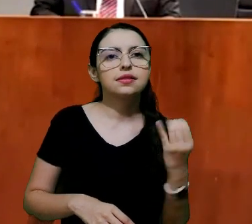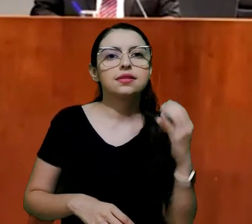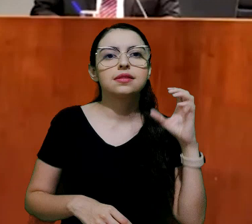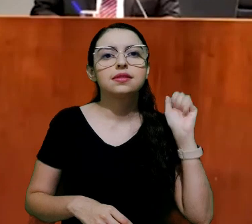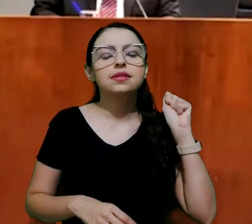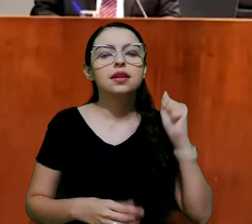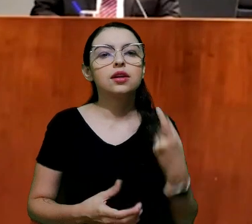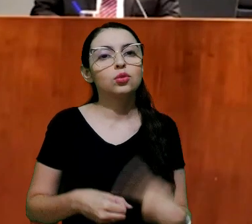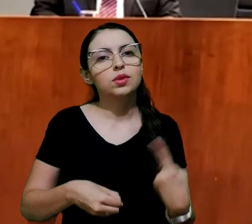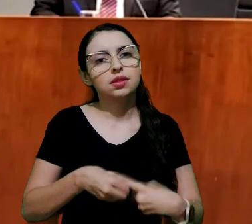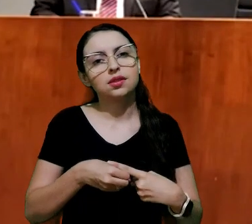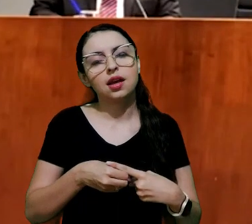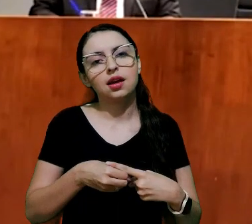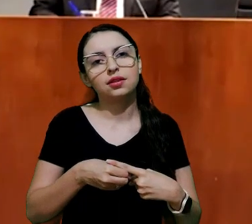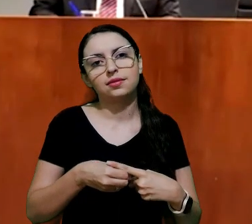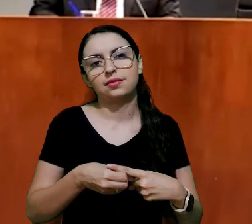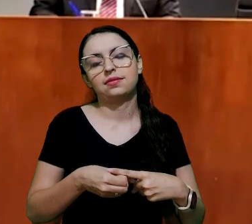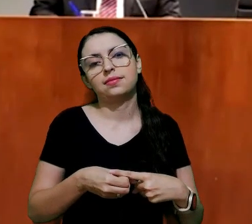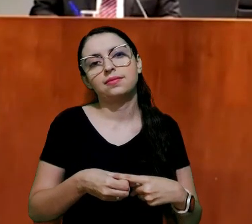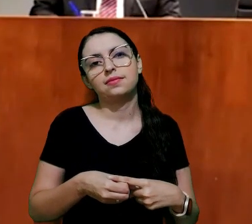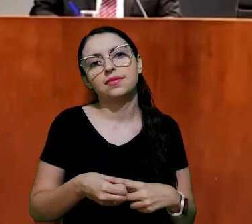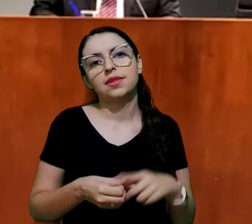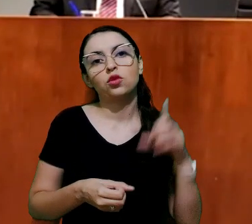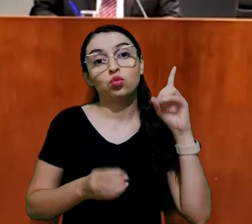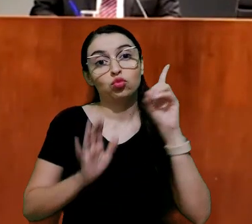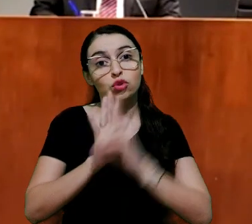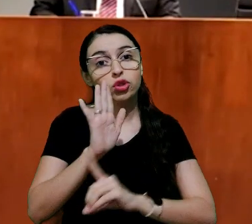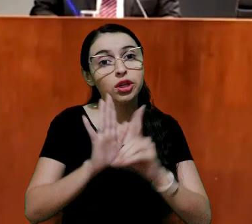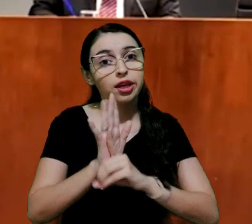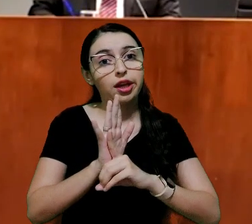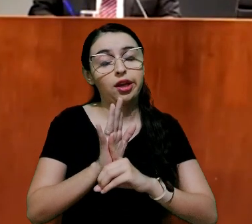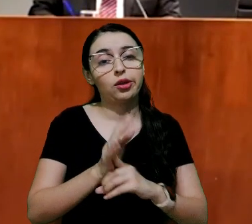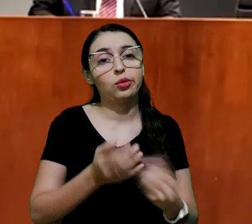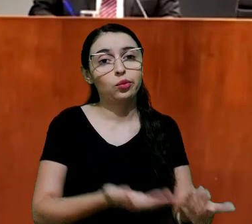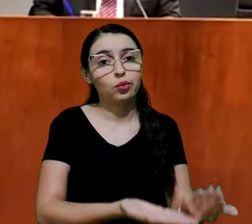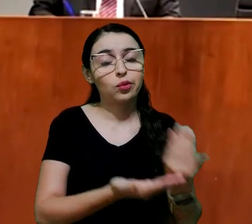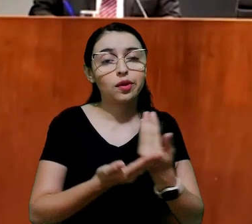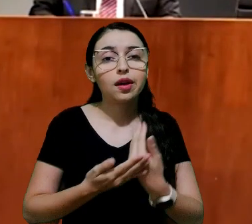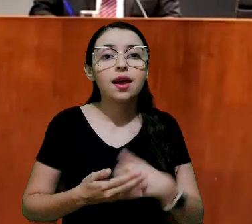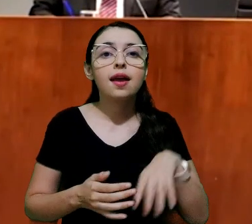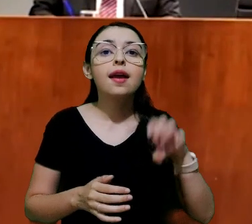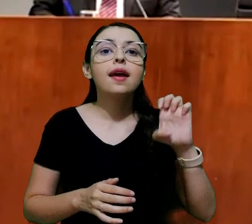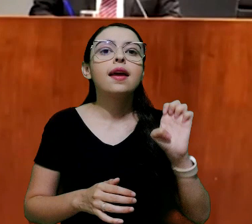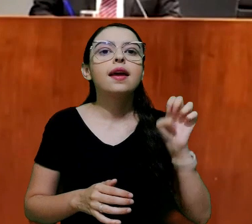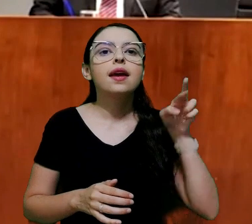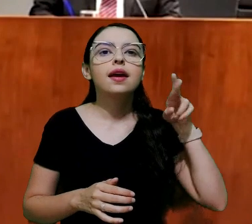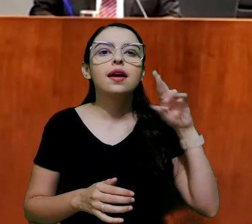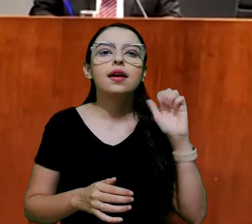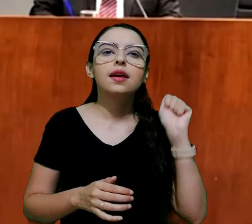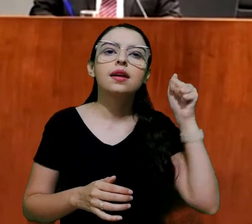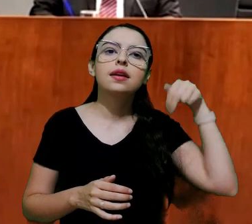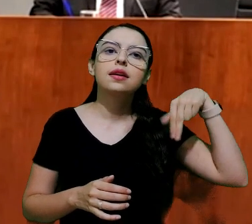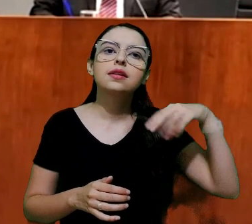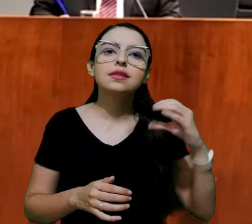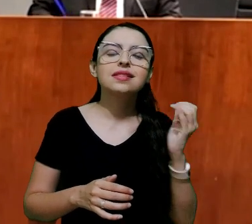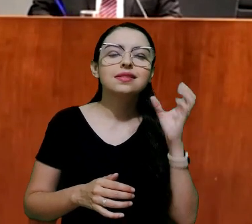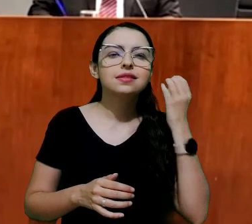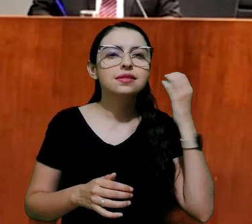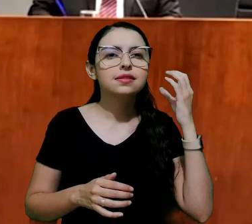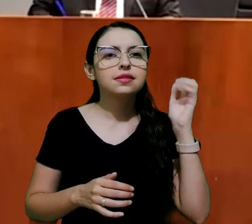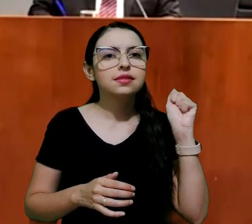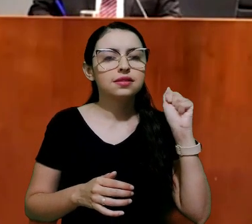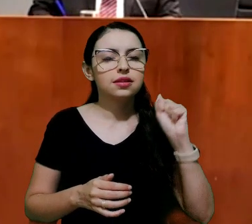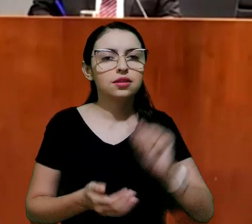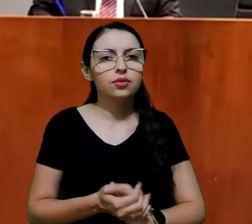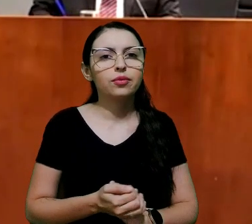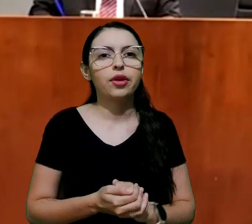direito. A herança é algo que se garante como direito fundamental. E é